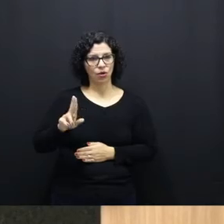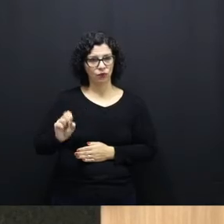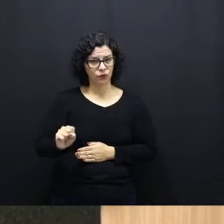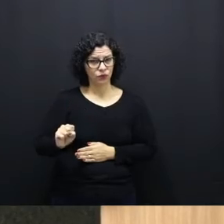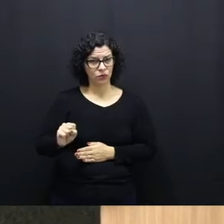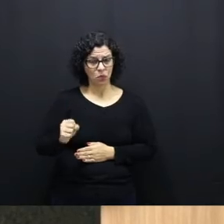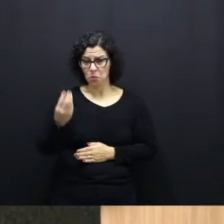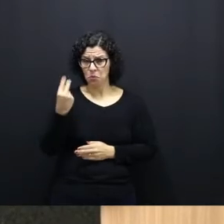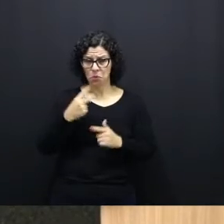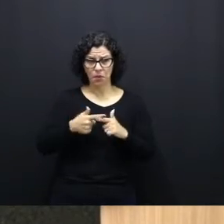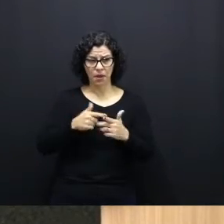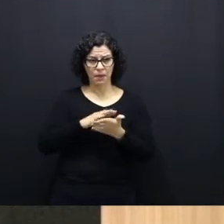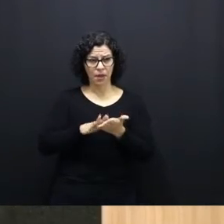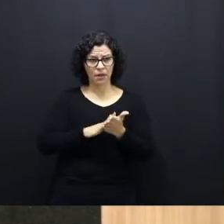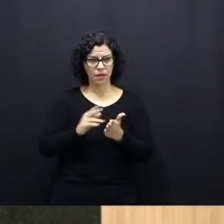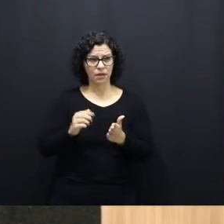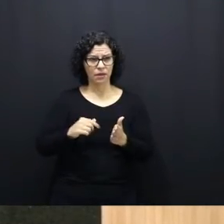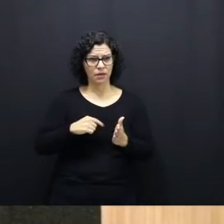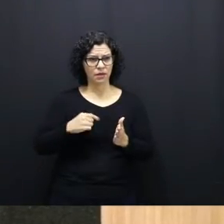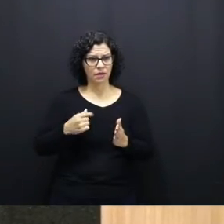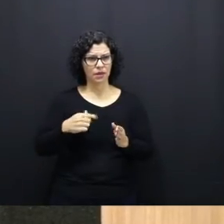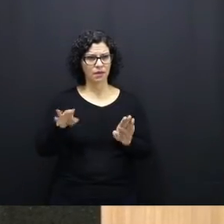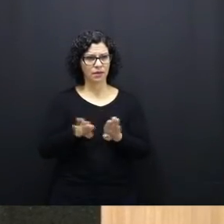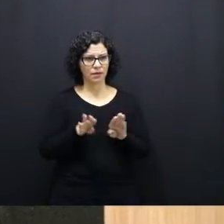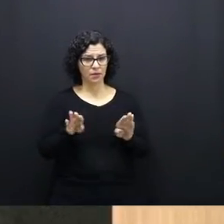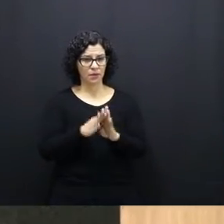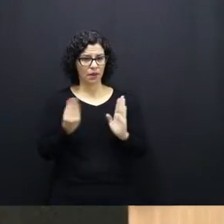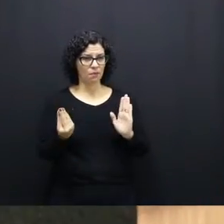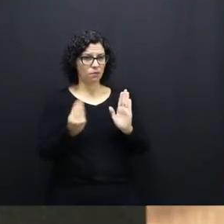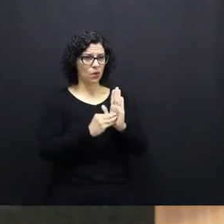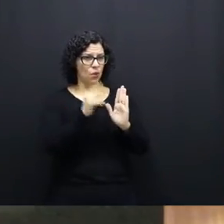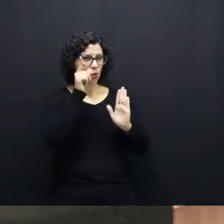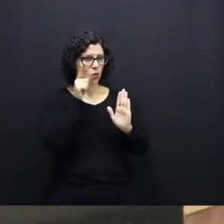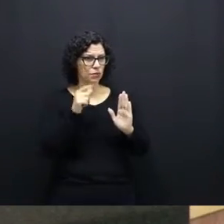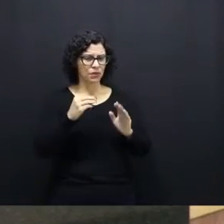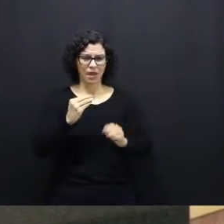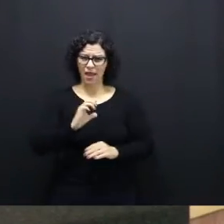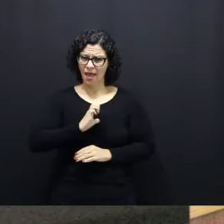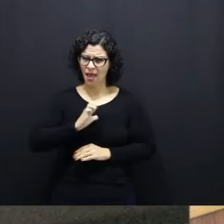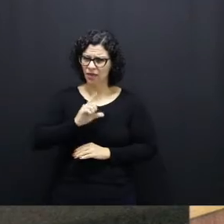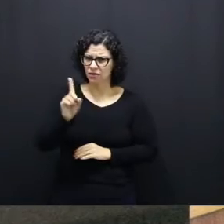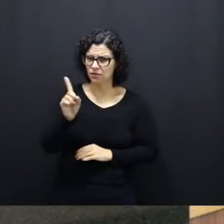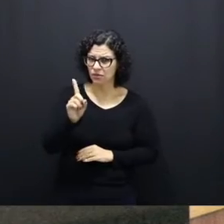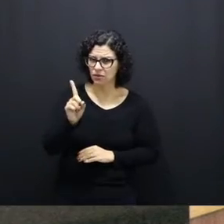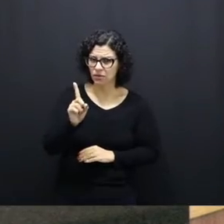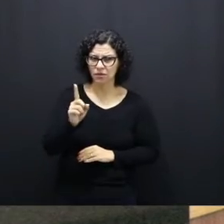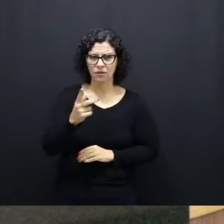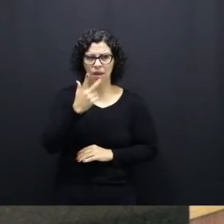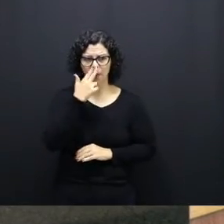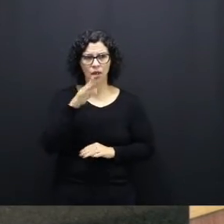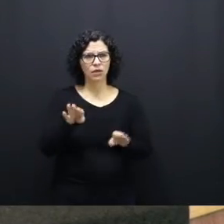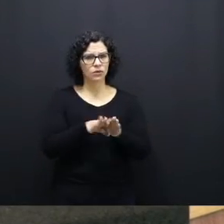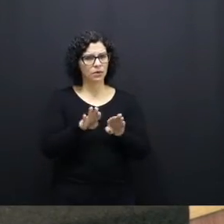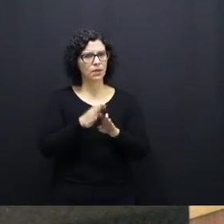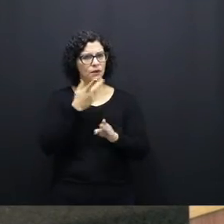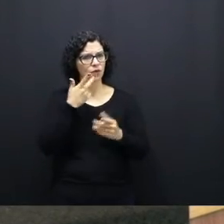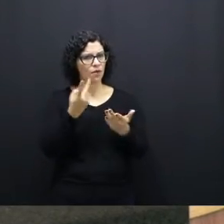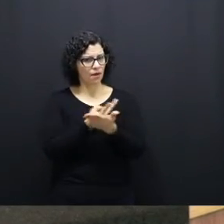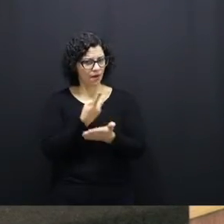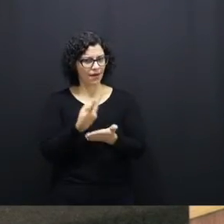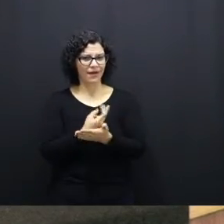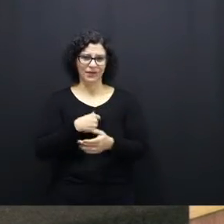incluir o Vereador Luiz Talvez ele pegou meio pesadinho cara para de ética Acho que não foi isso que ele quis fala depois ele mesmo